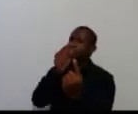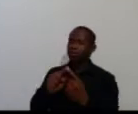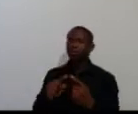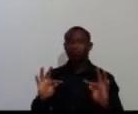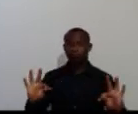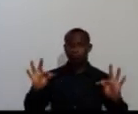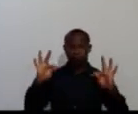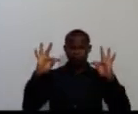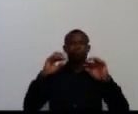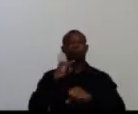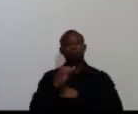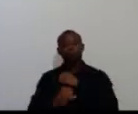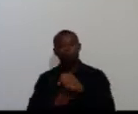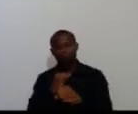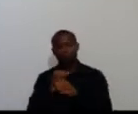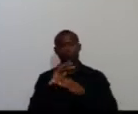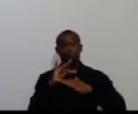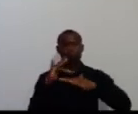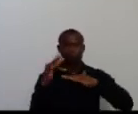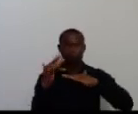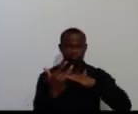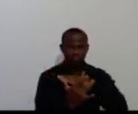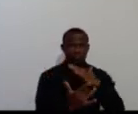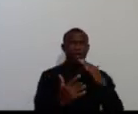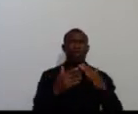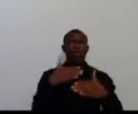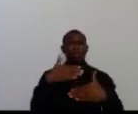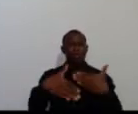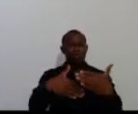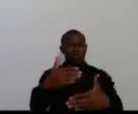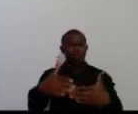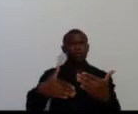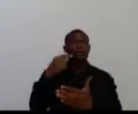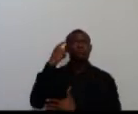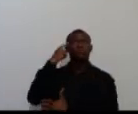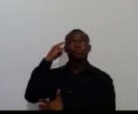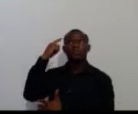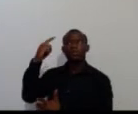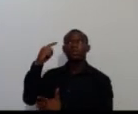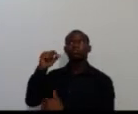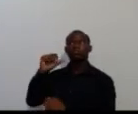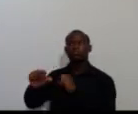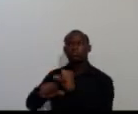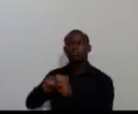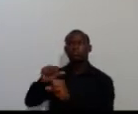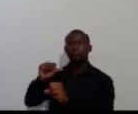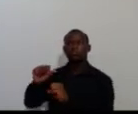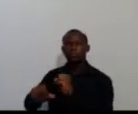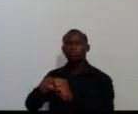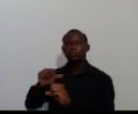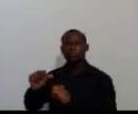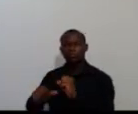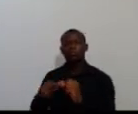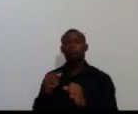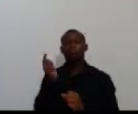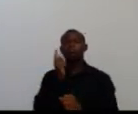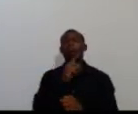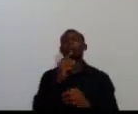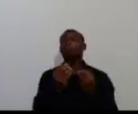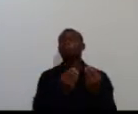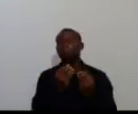necessidade. Harari, Yuval Harari, fala isso no livro dele, 21 lições para o século XXI. Quem nunca leu é maravilhoso, eu